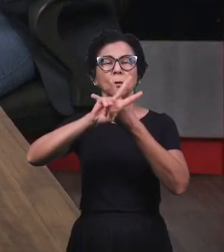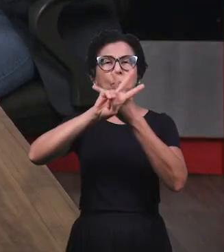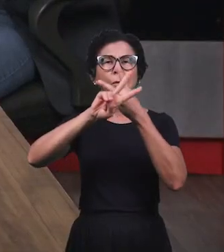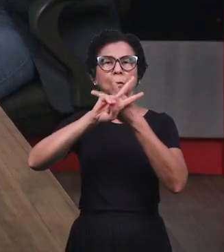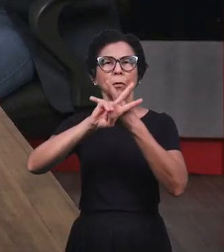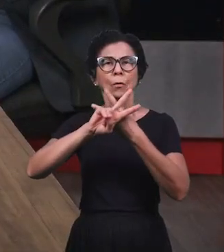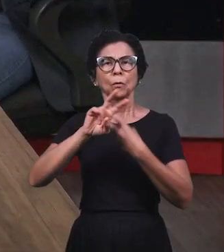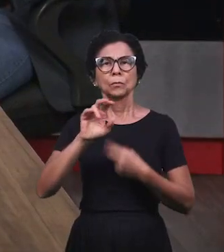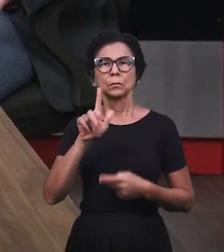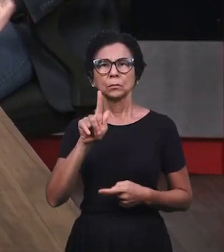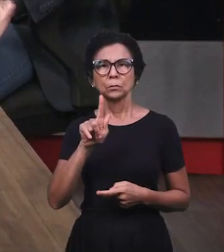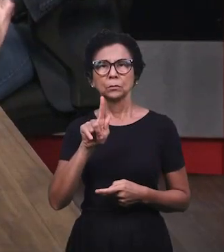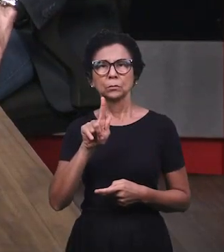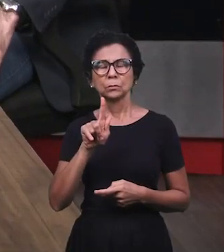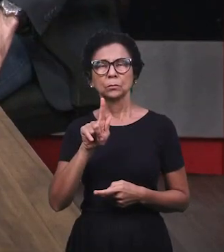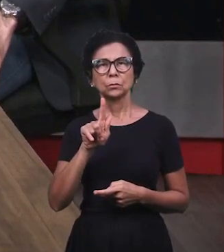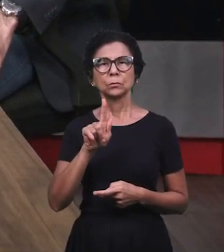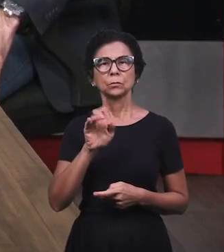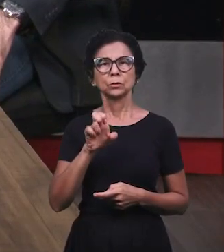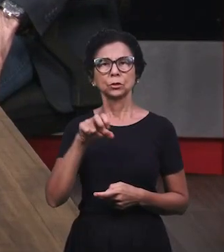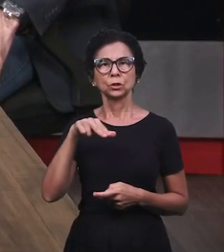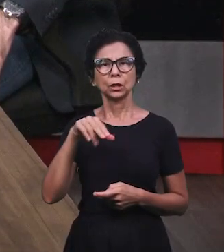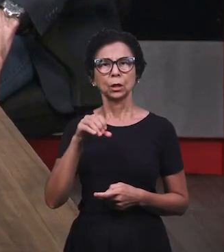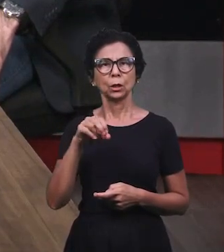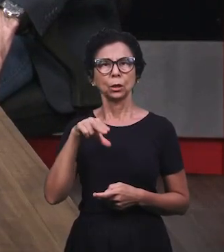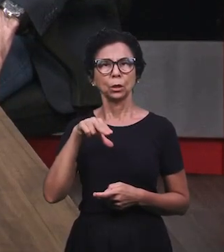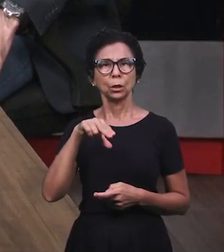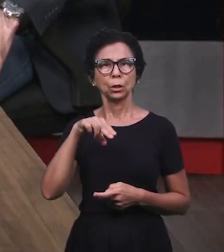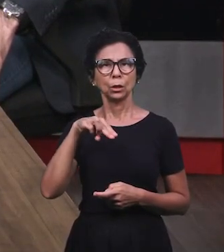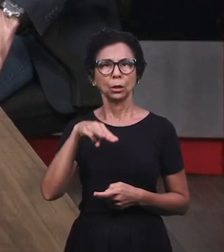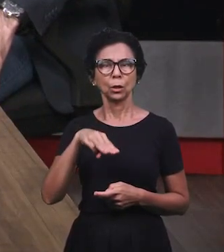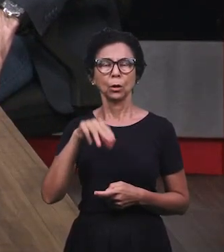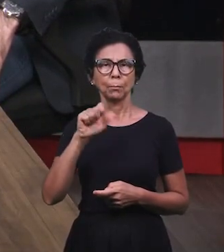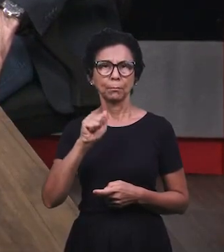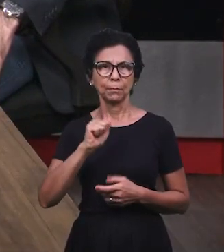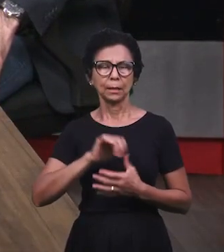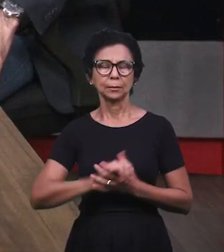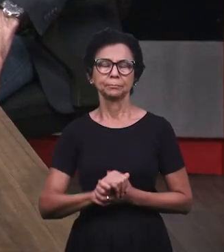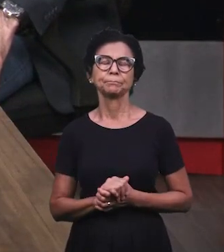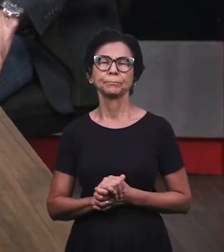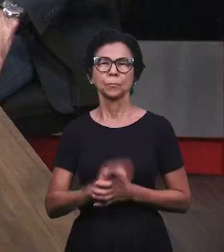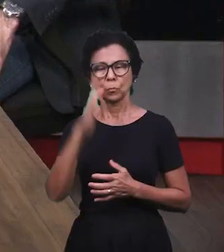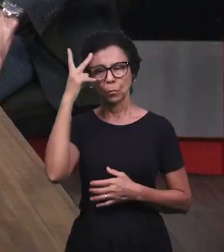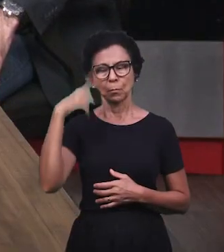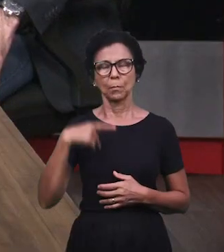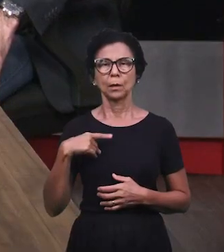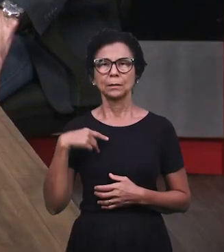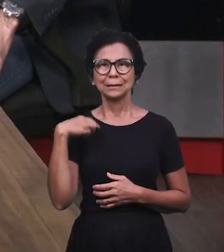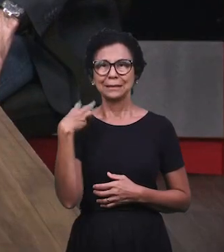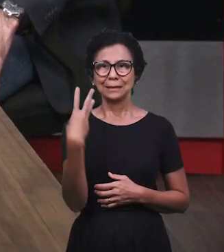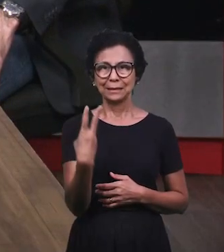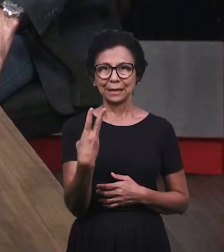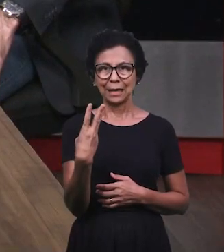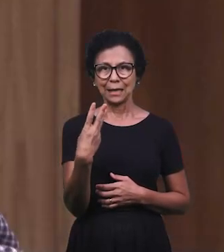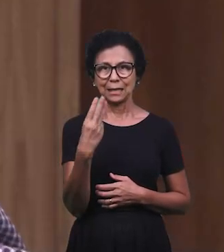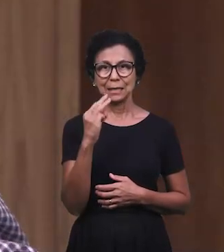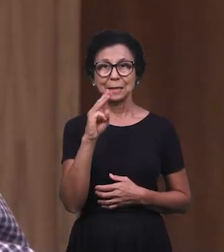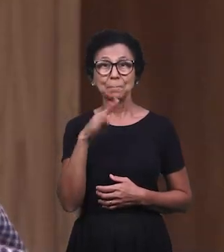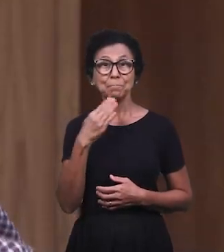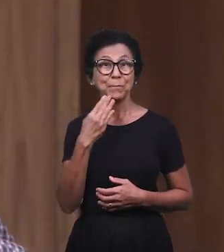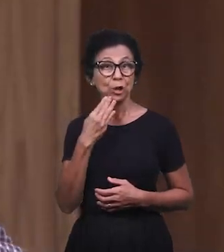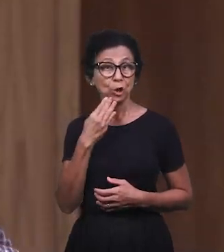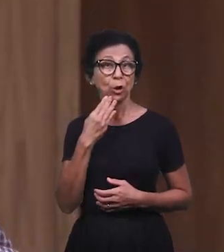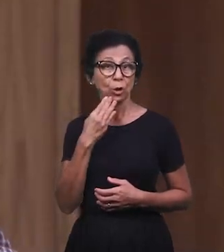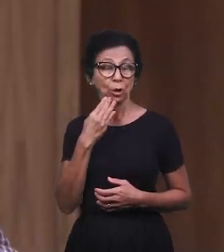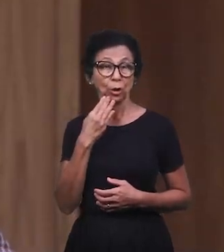o genoma humano ele tem 3 bilhões de bases nitrogenadas. 3 bilhões de É bases. 3